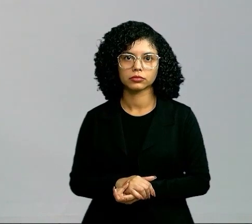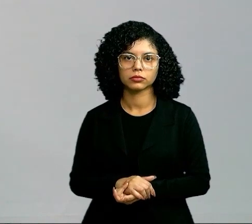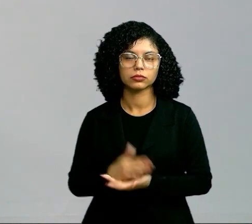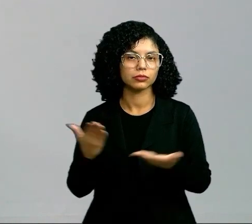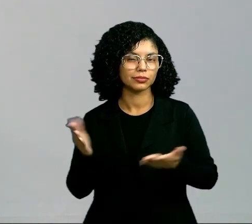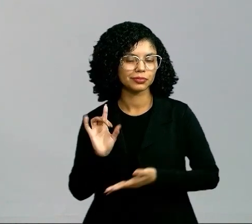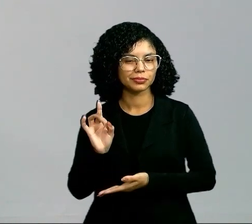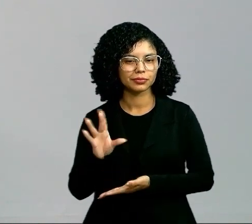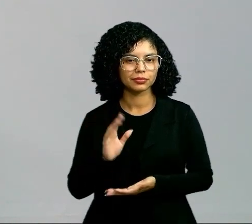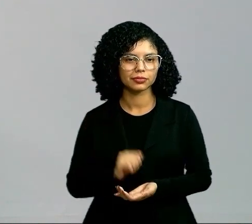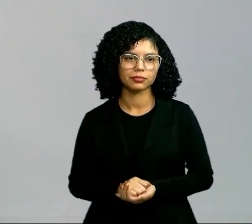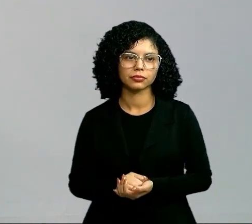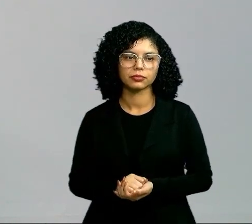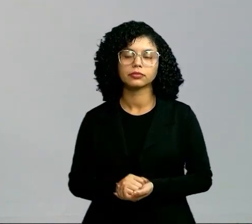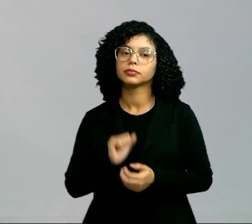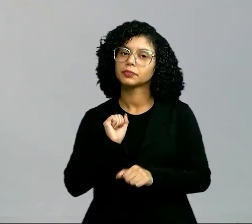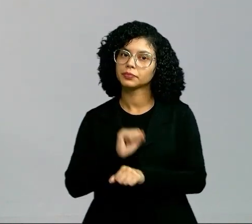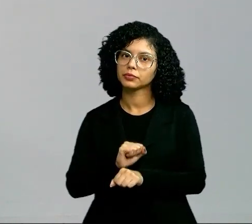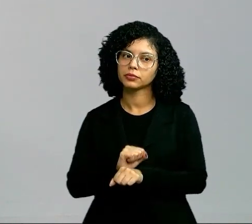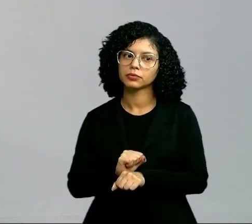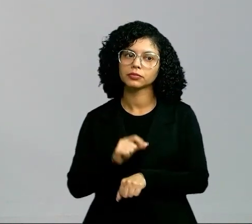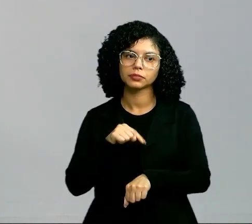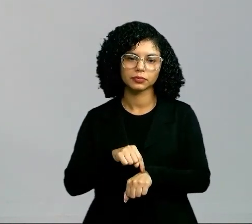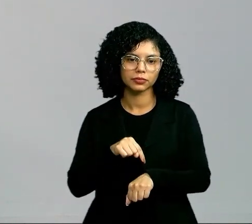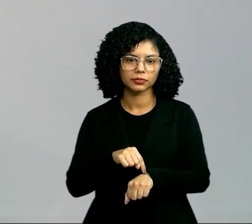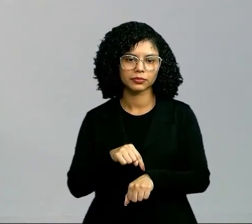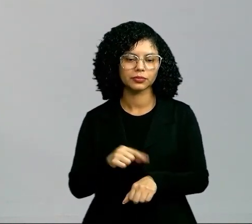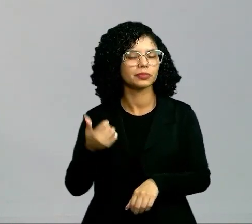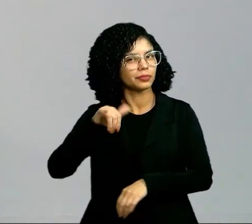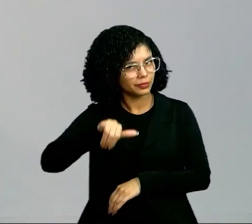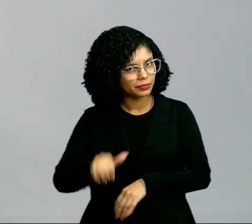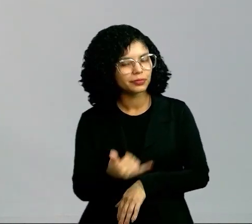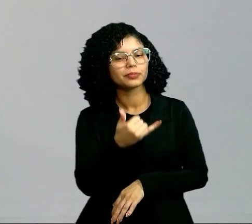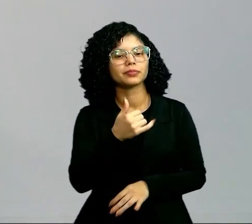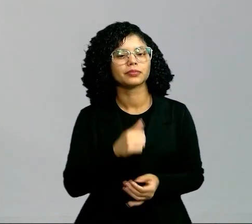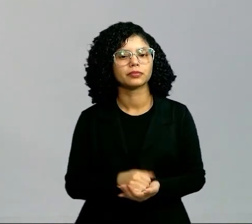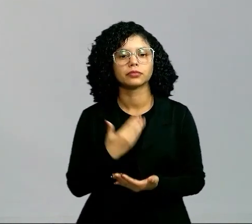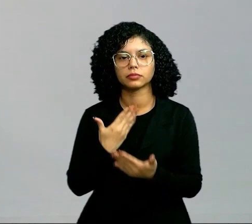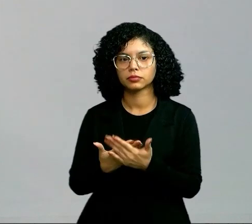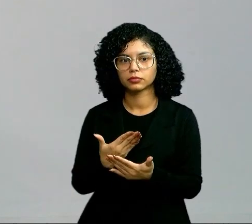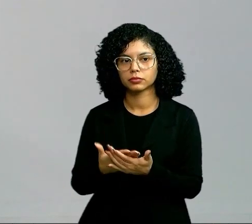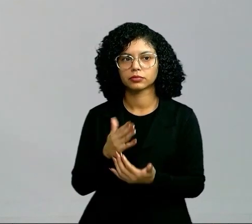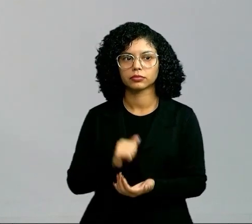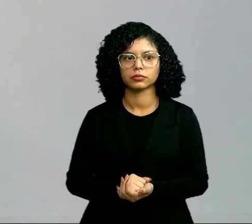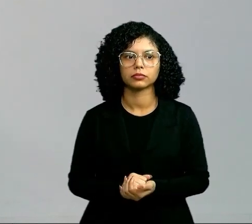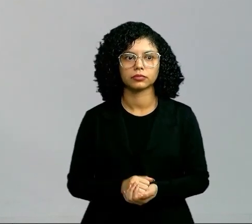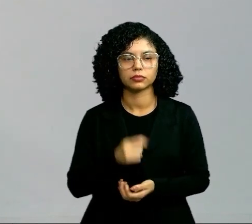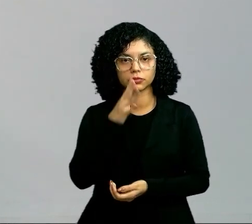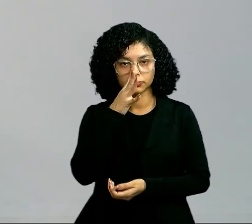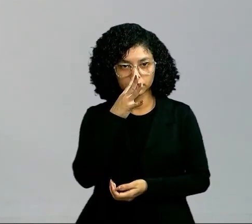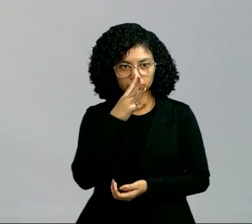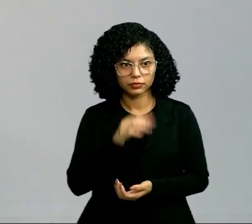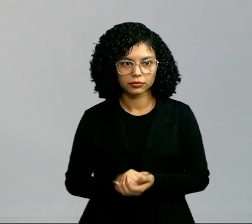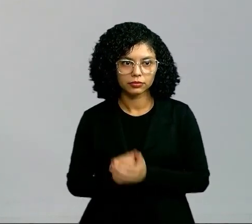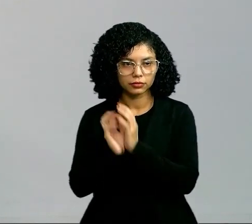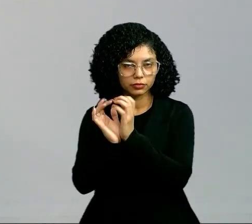E por hoje é só. Eu espero que o nosso tempo tenha sido proveitoso. Estudem, fiquem